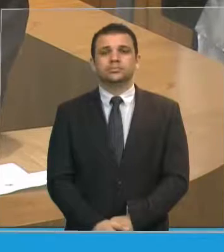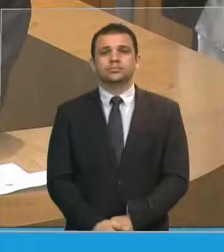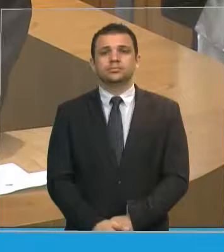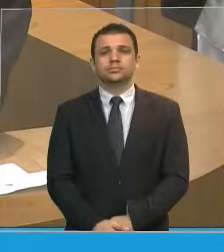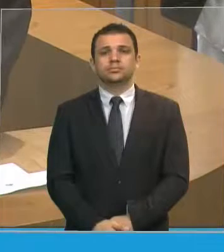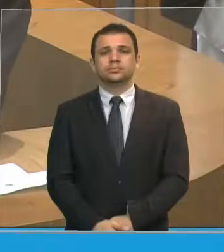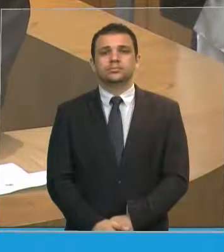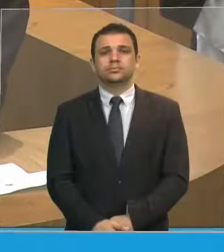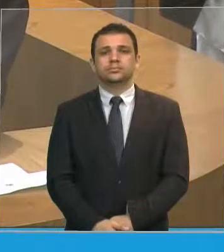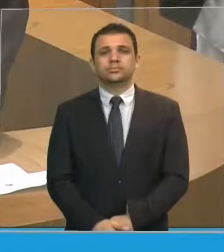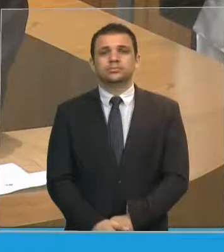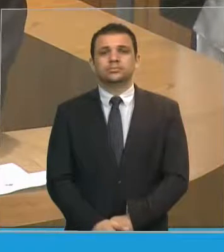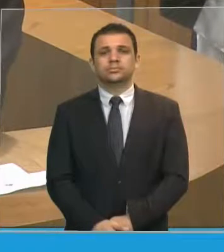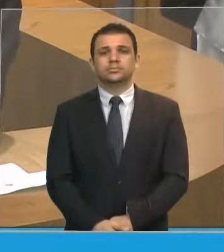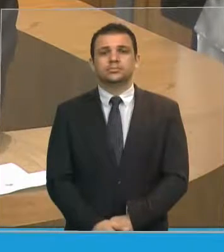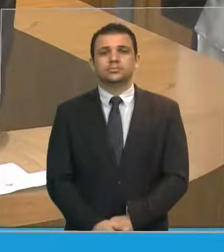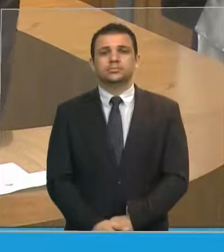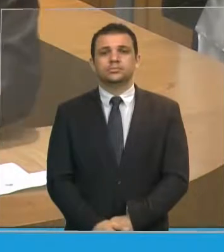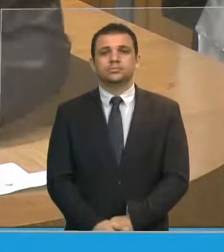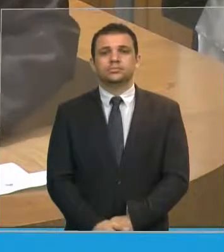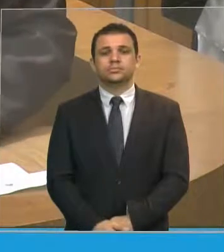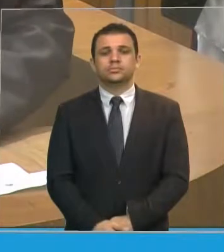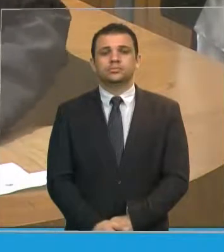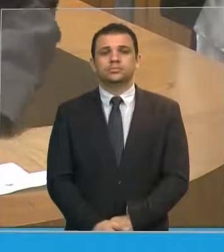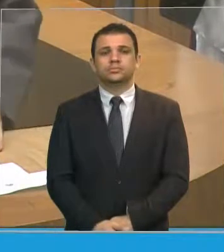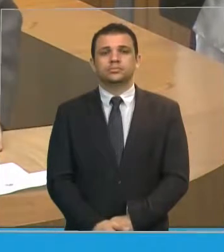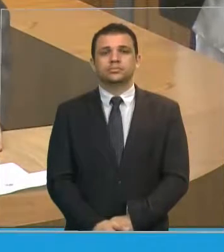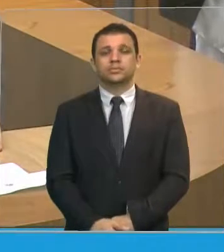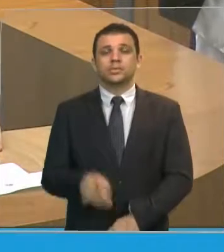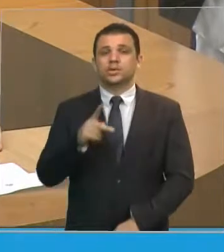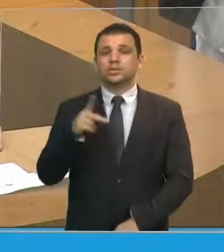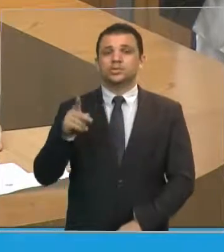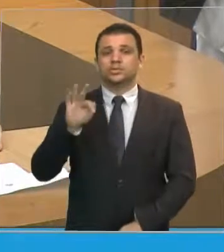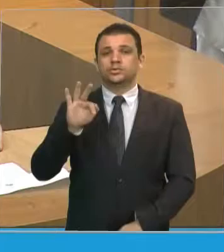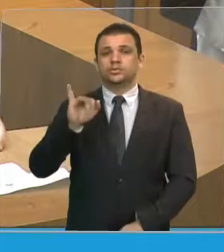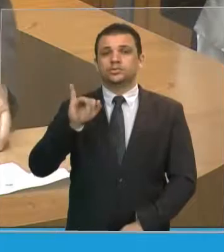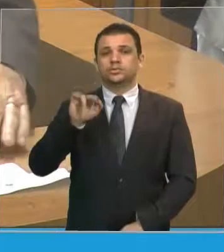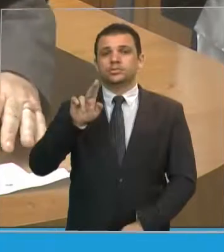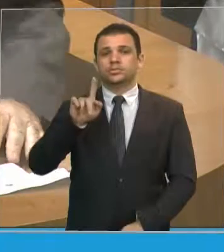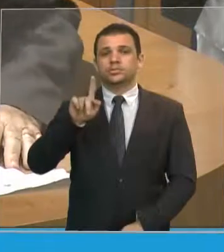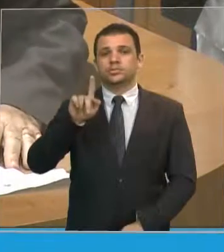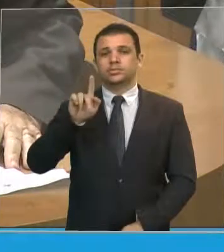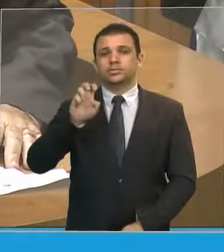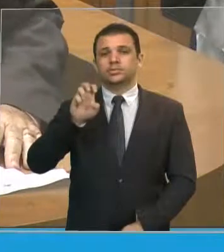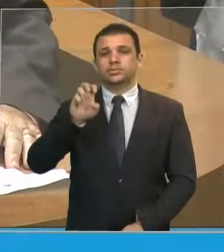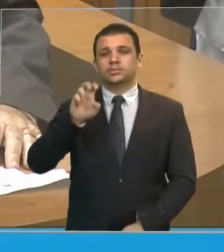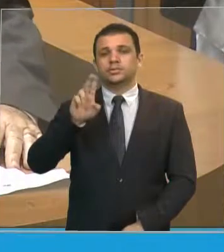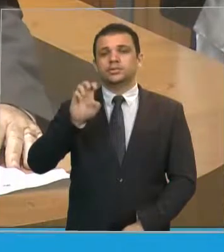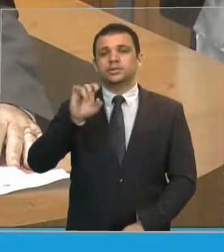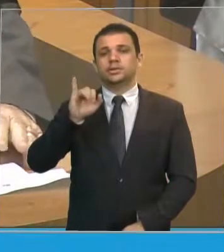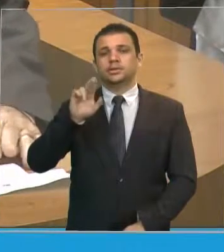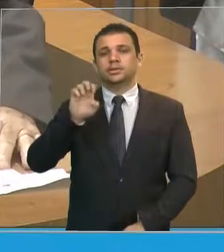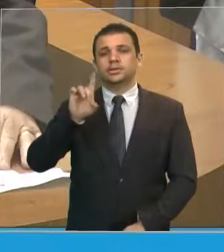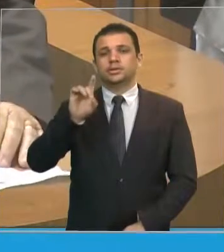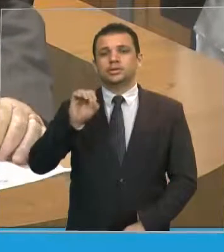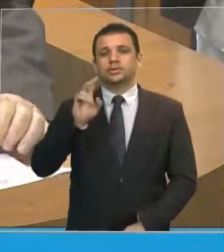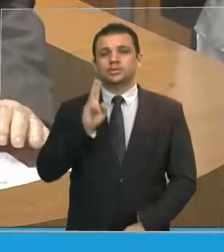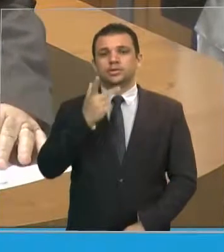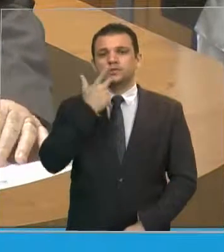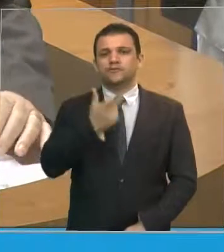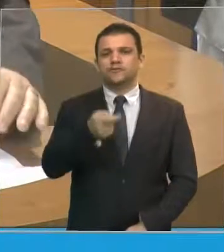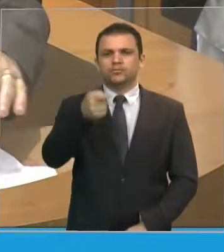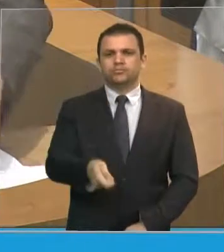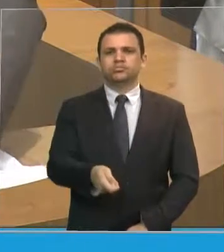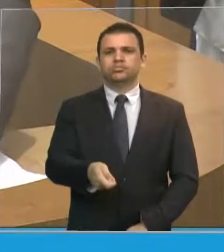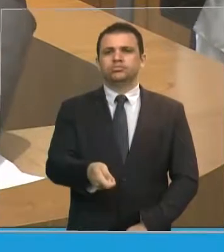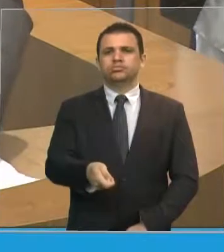A palavra do professor Figueiredo sempre foi uma palavra muito firme,